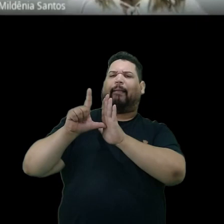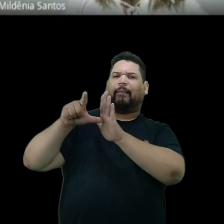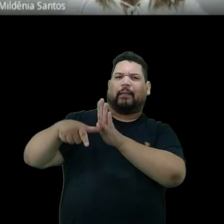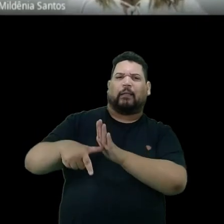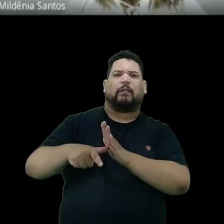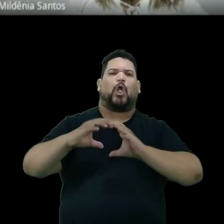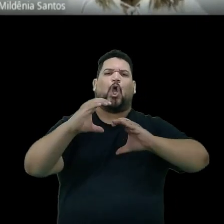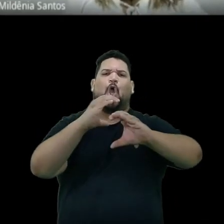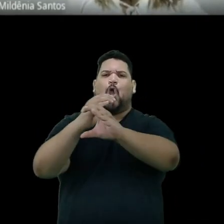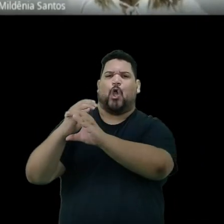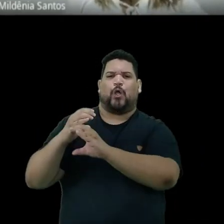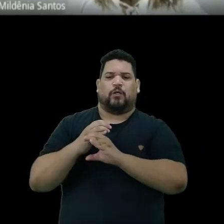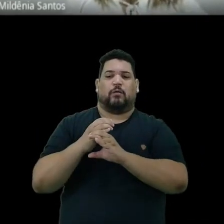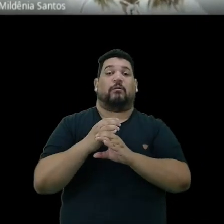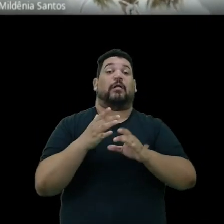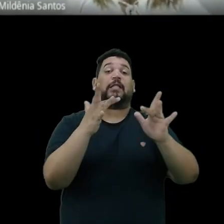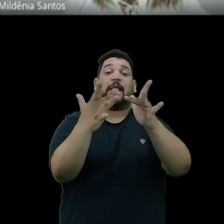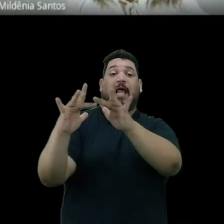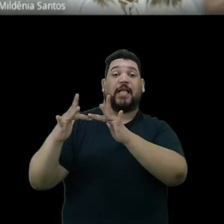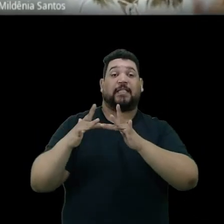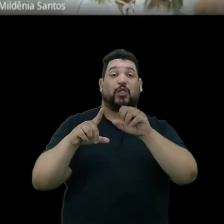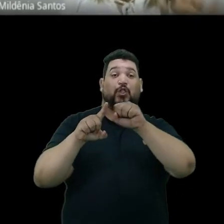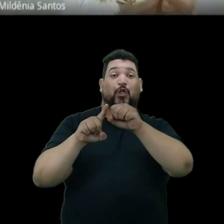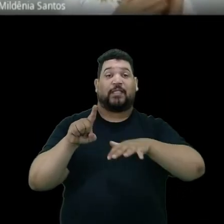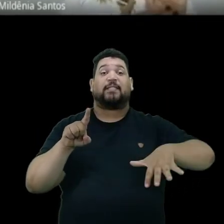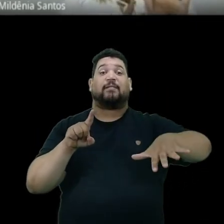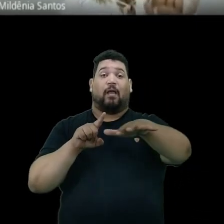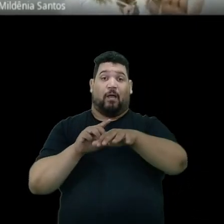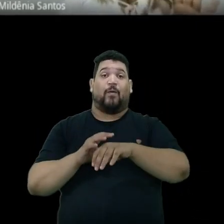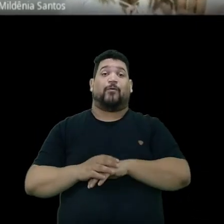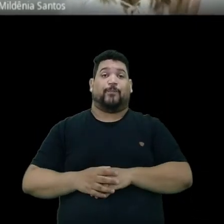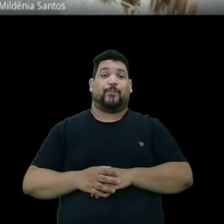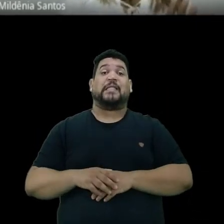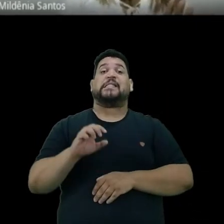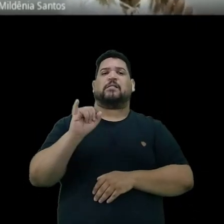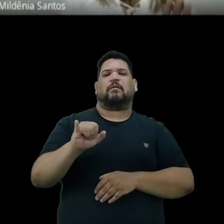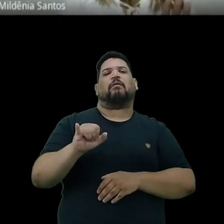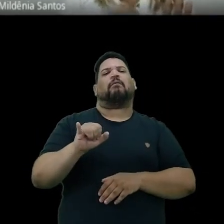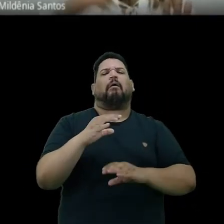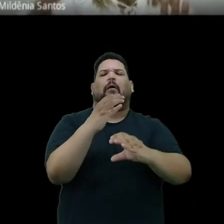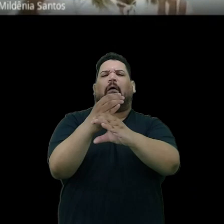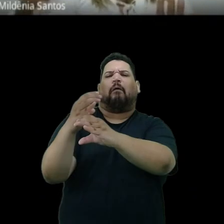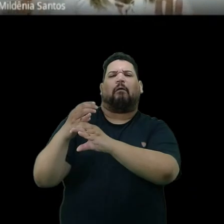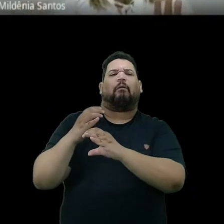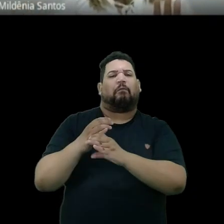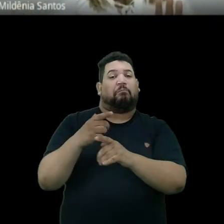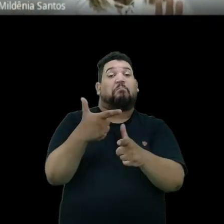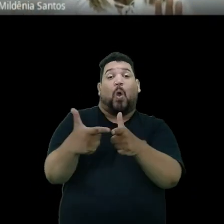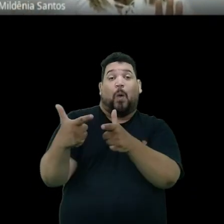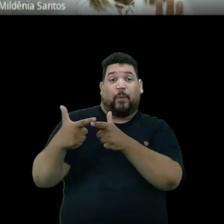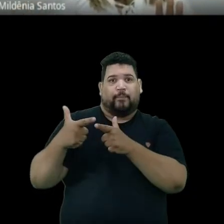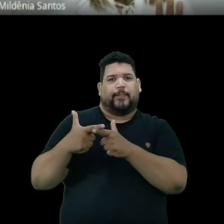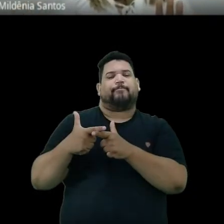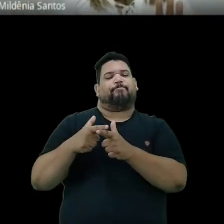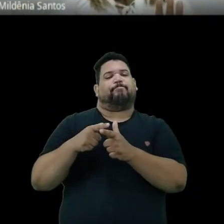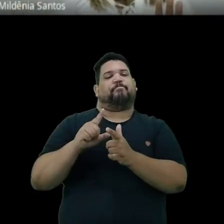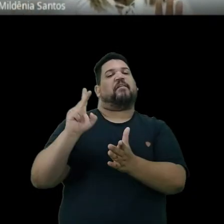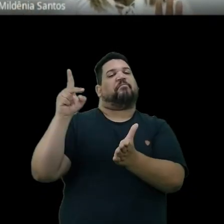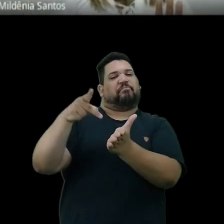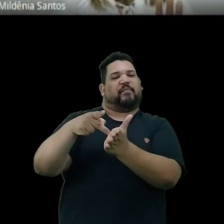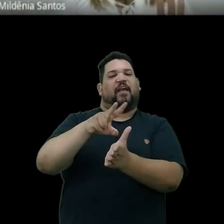comunicação e interação social. Por quê? Se você tem um déficit de comunicação, automaticamente você vai ter um déficit de